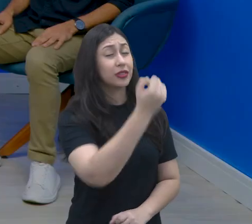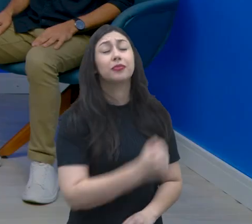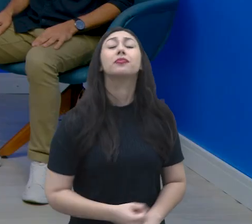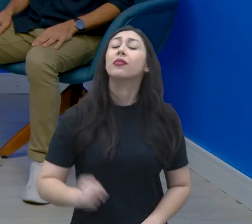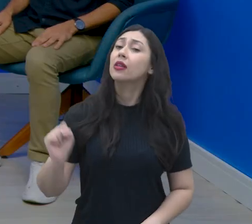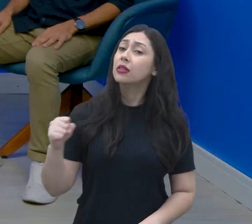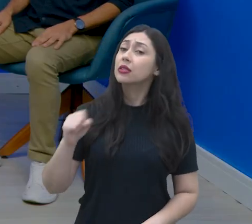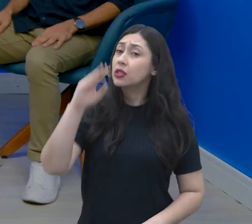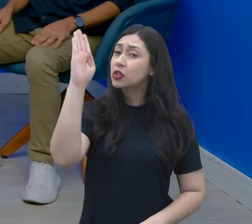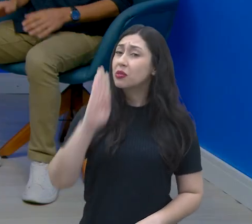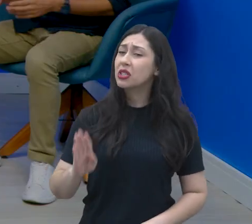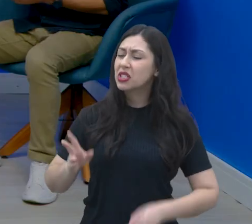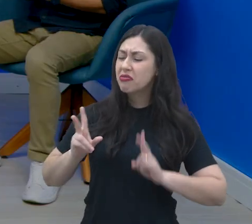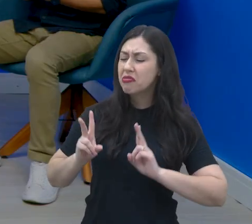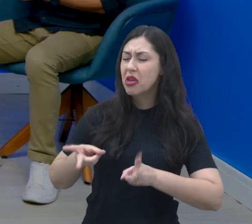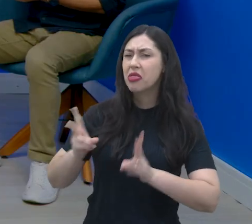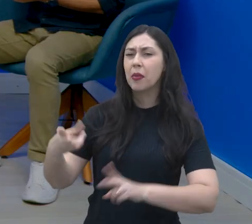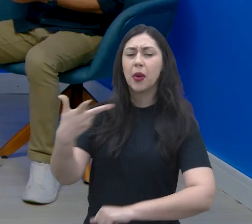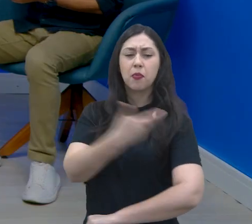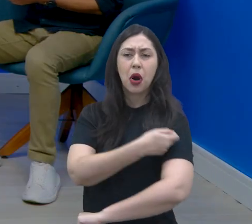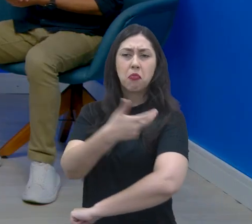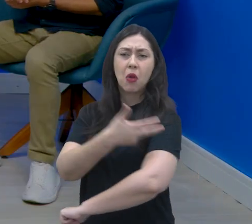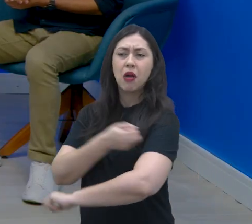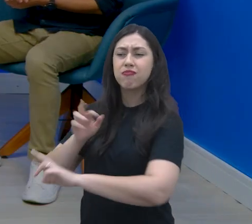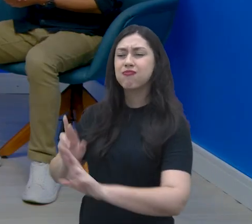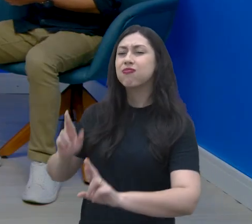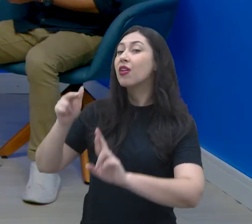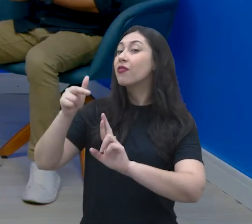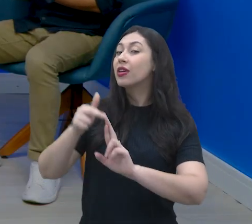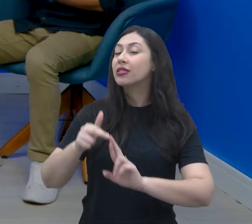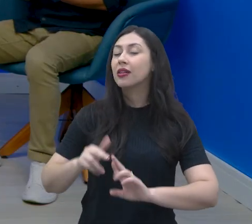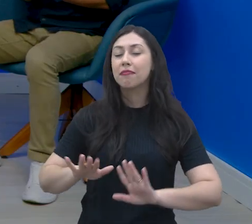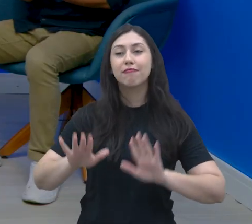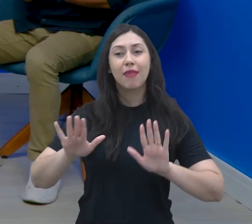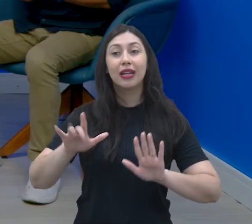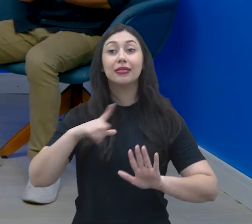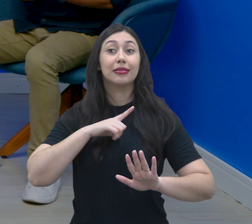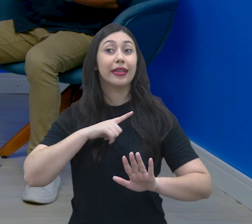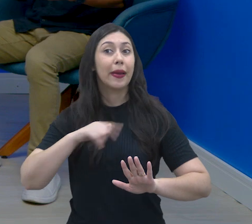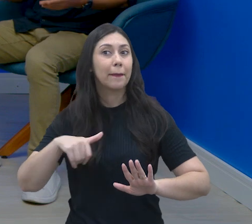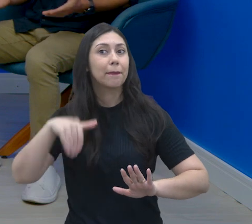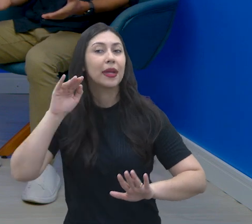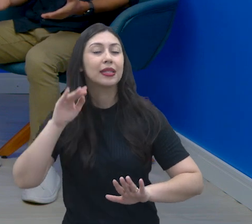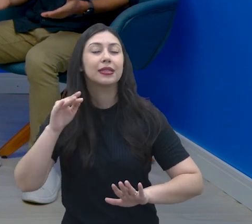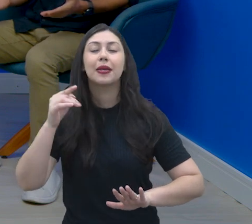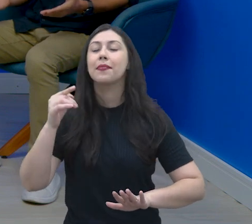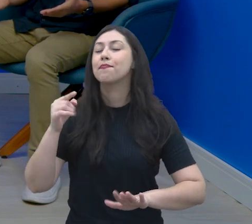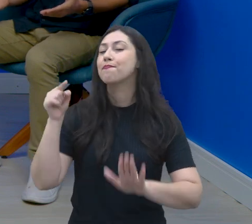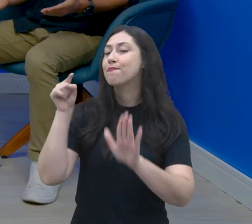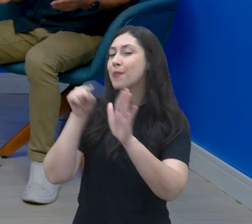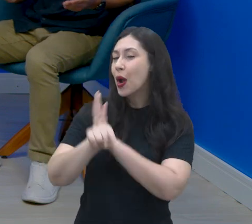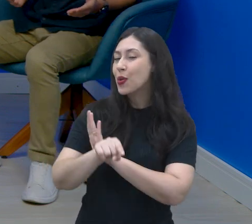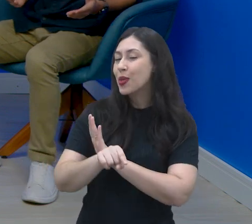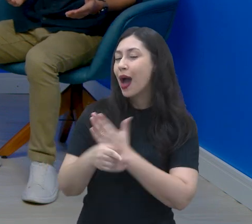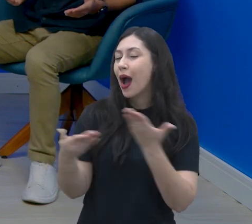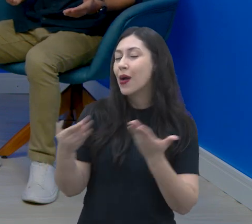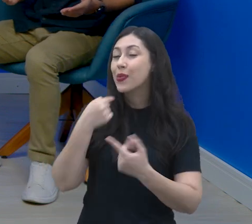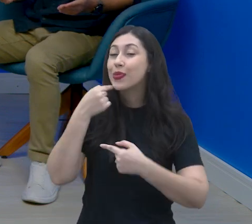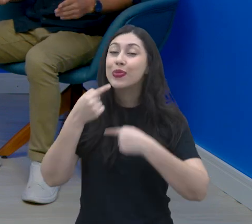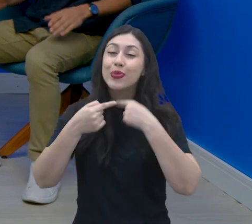É isso, vacinação no Brasil sempre foi referência para o mundo. E olha, a gente tem mais perguntas chegando do público. Vamos tirar